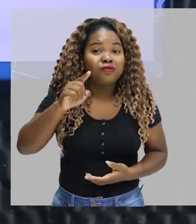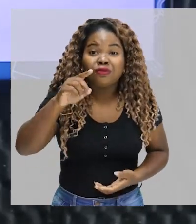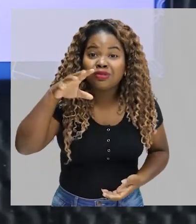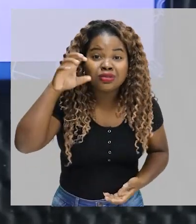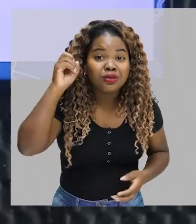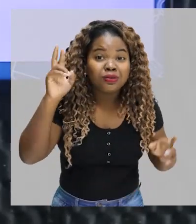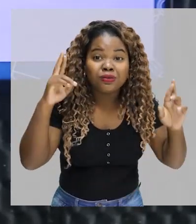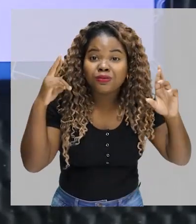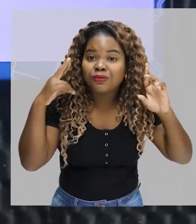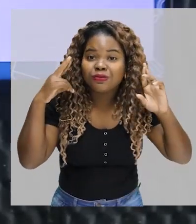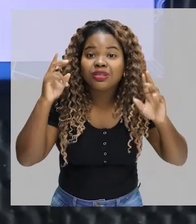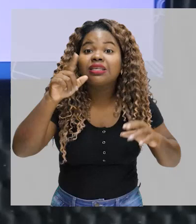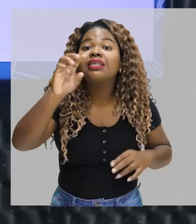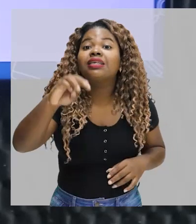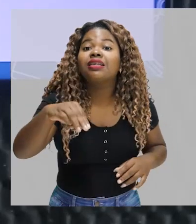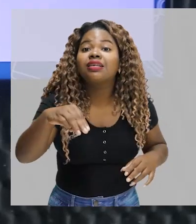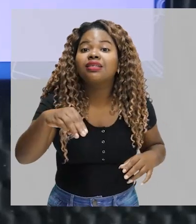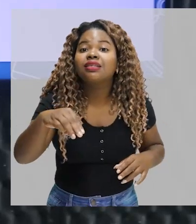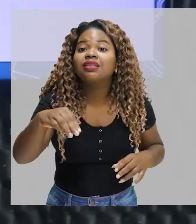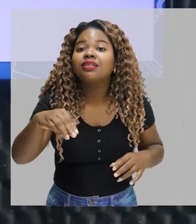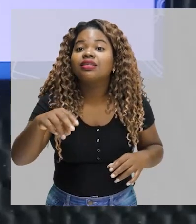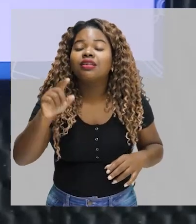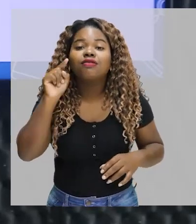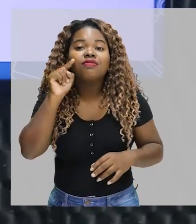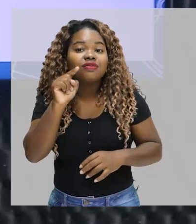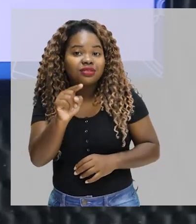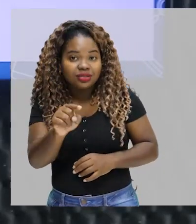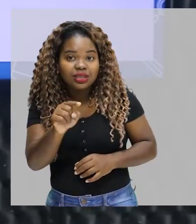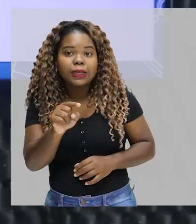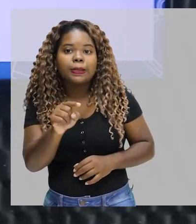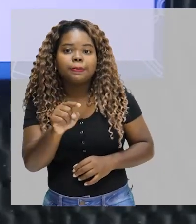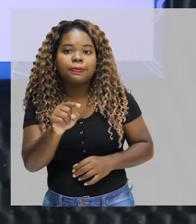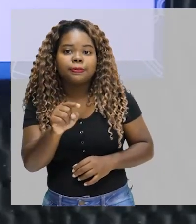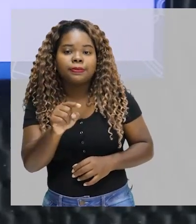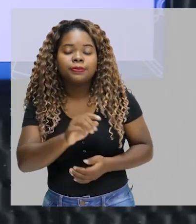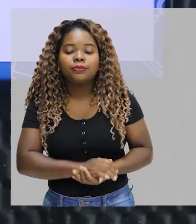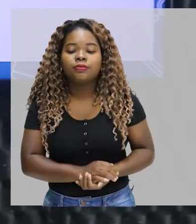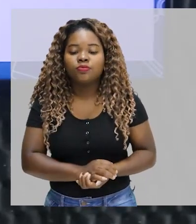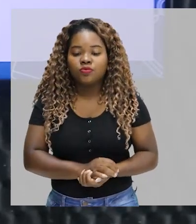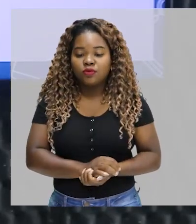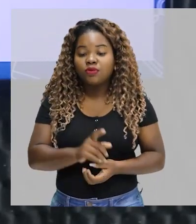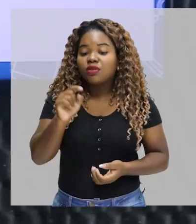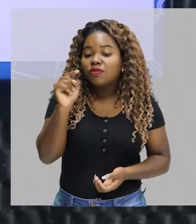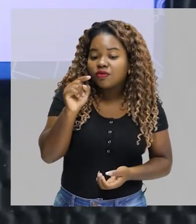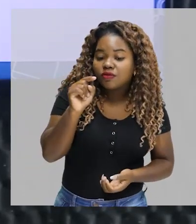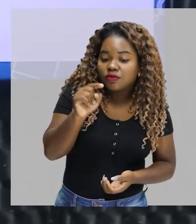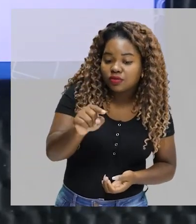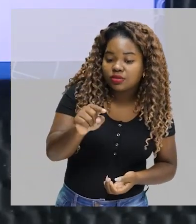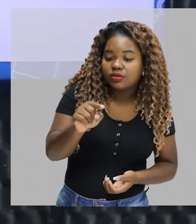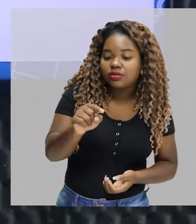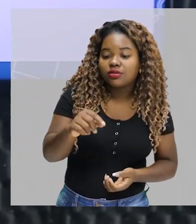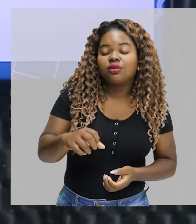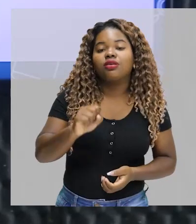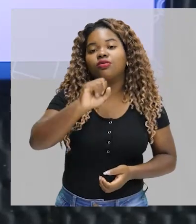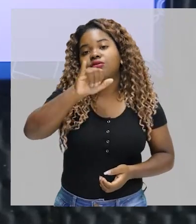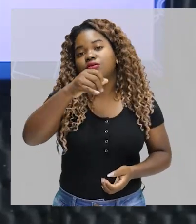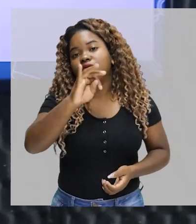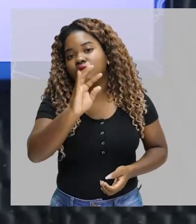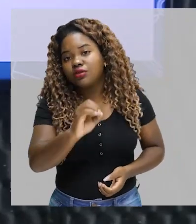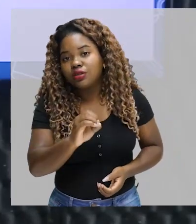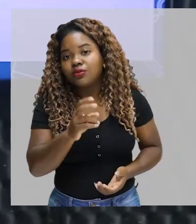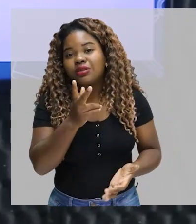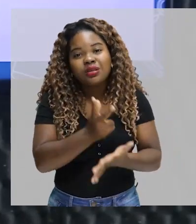Quem pratica a ação? Você. Então, perceba que, nesse caso, o você é o sujeito. Tá bom?